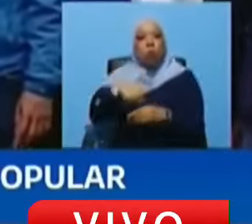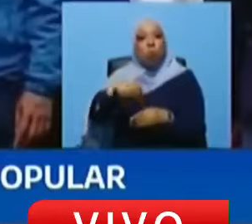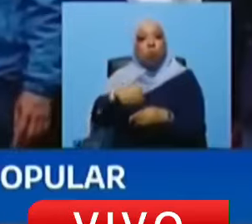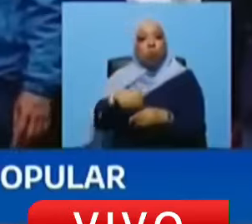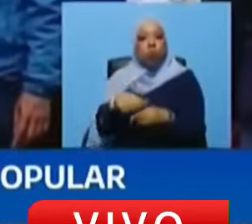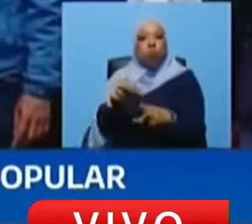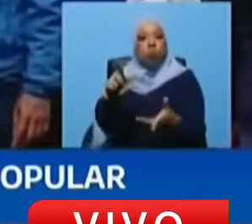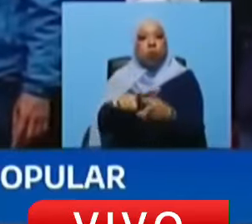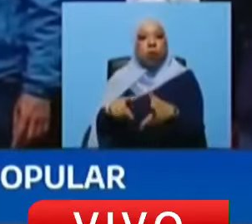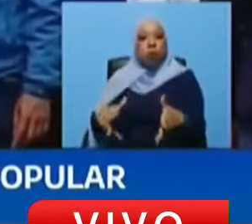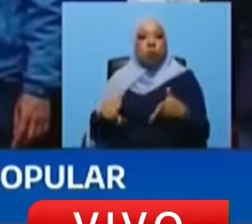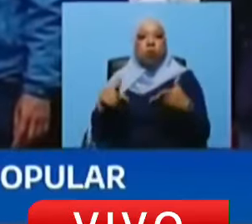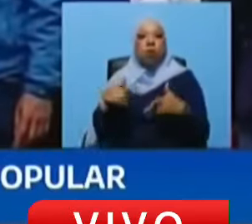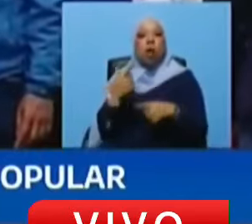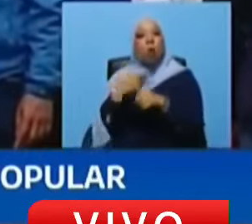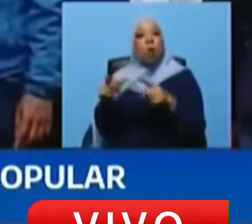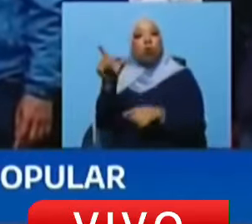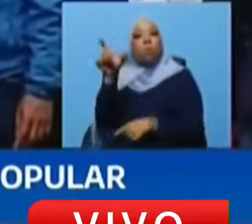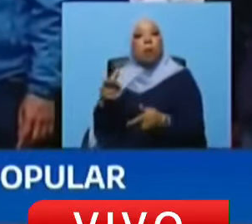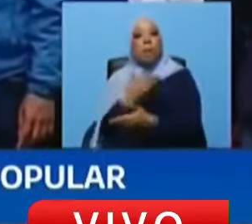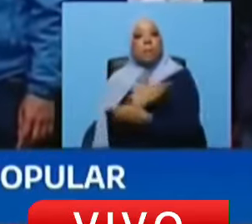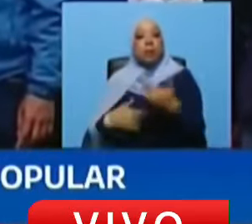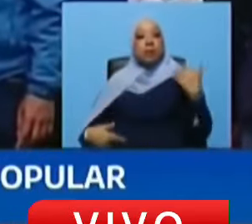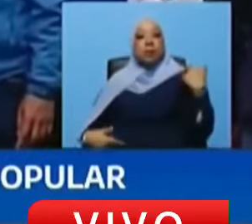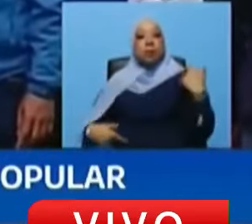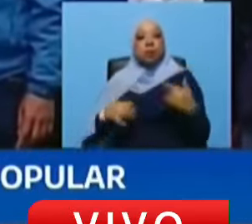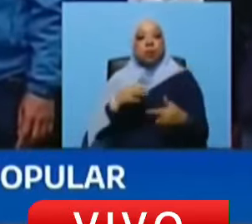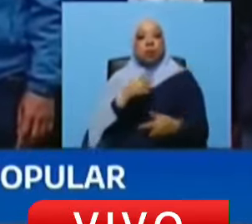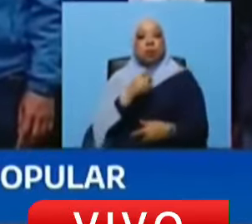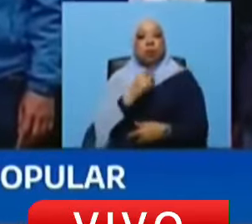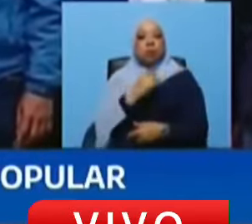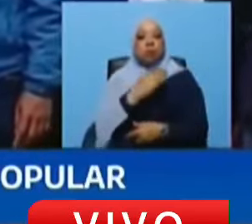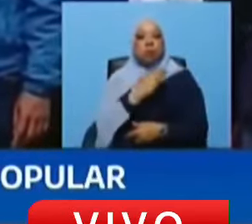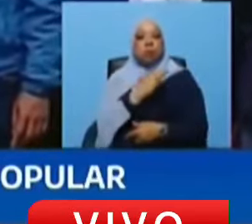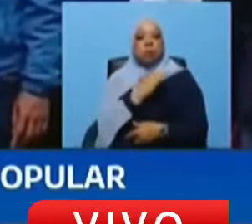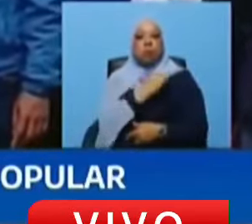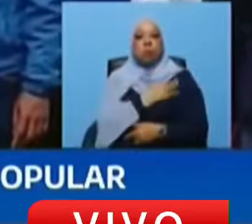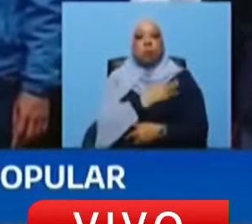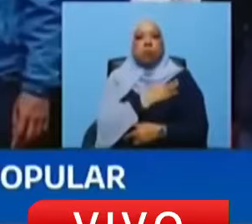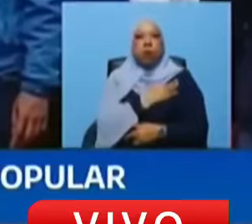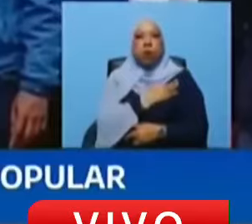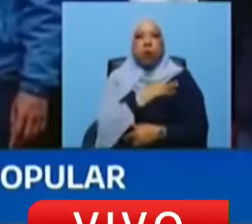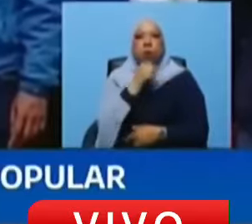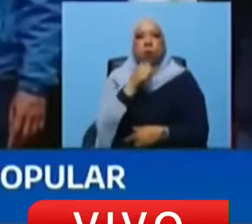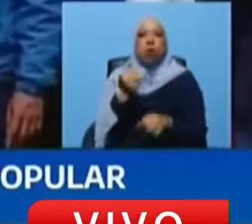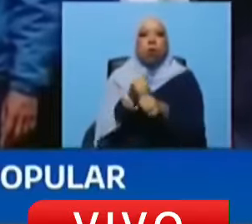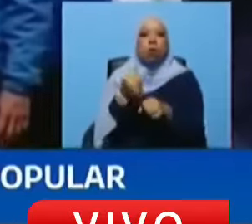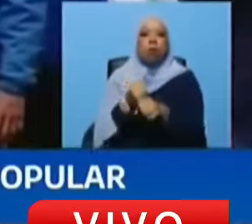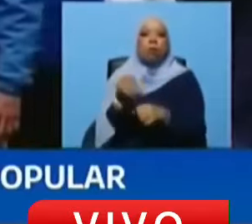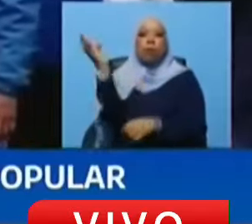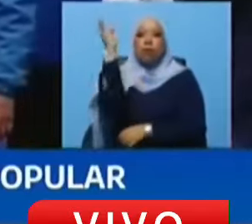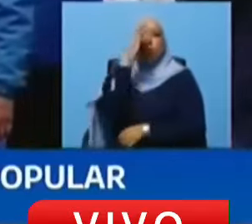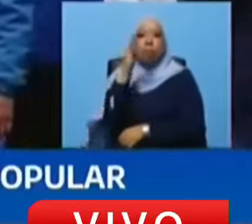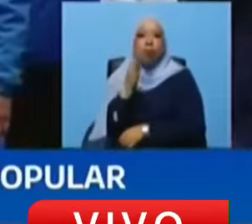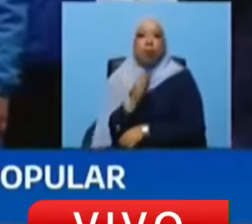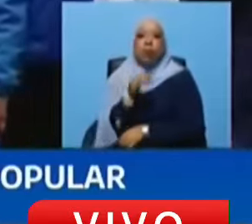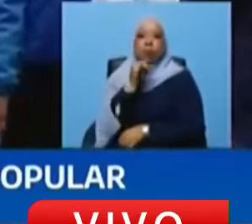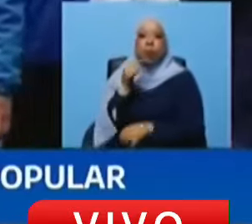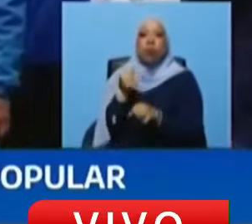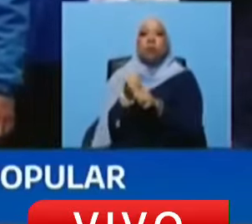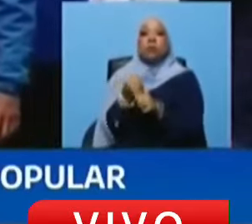novidade a novidade que nós temos hoje é da aquela é uma característica social mesmo era medida de de algum tipo de